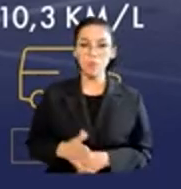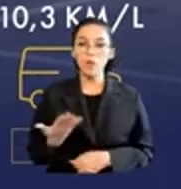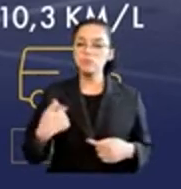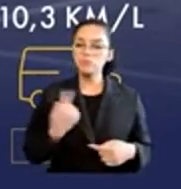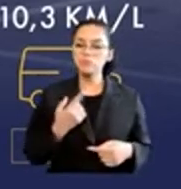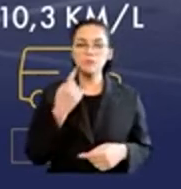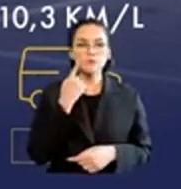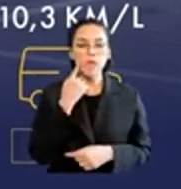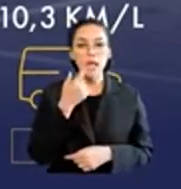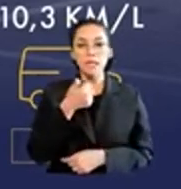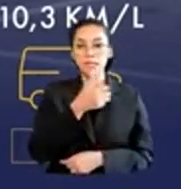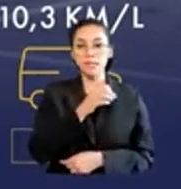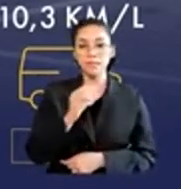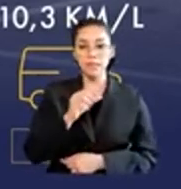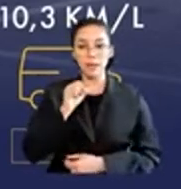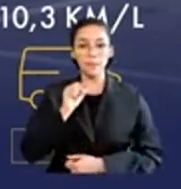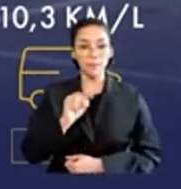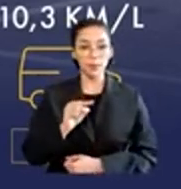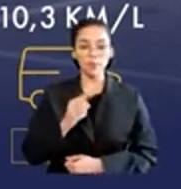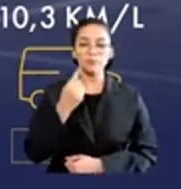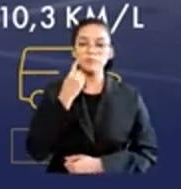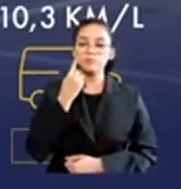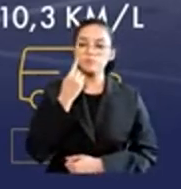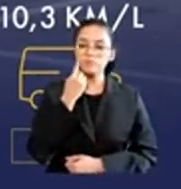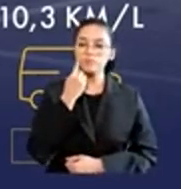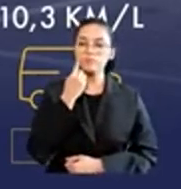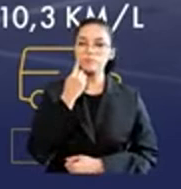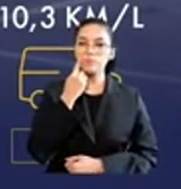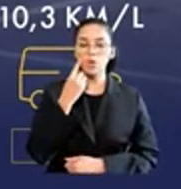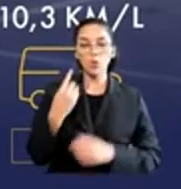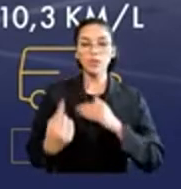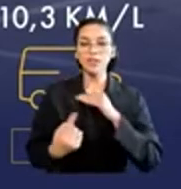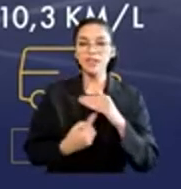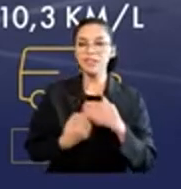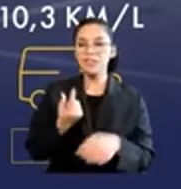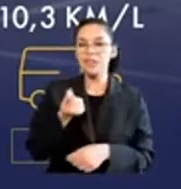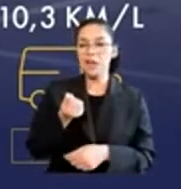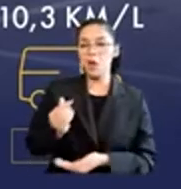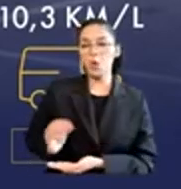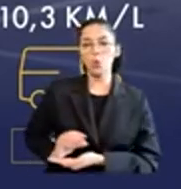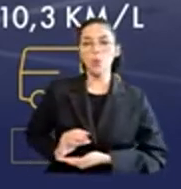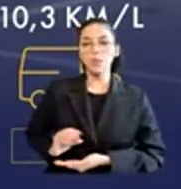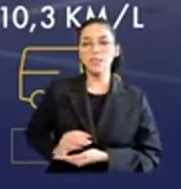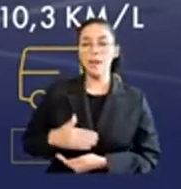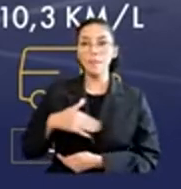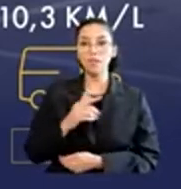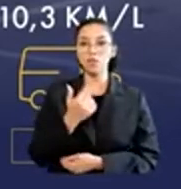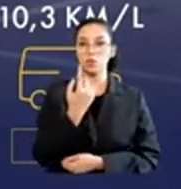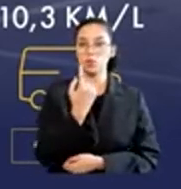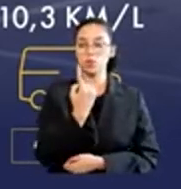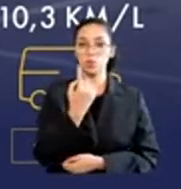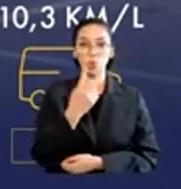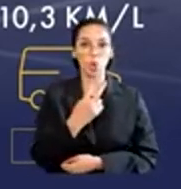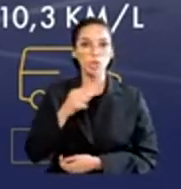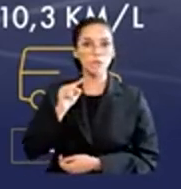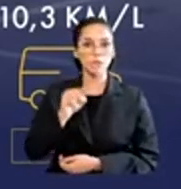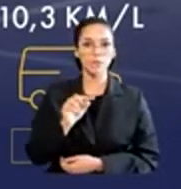quilômetros, vemos que o cliente Scudo vai economizar mais de 12 mil reais, o que representa mais de